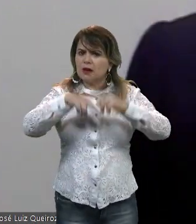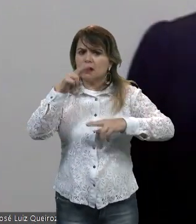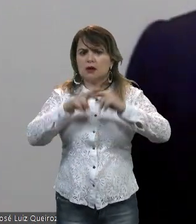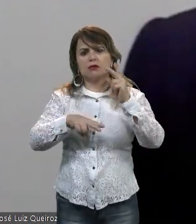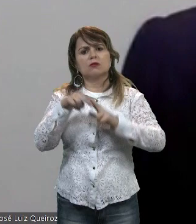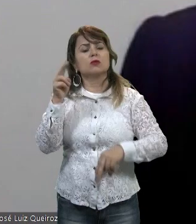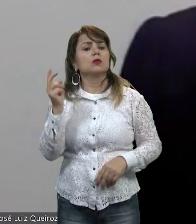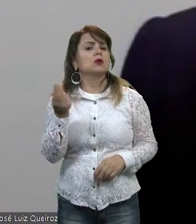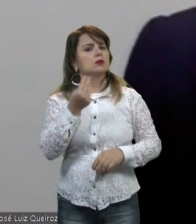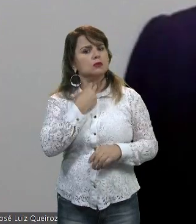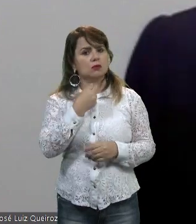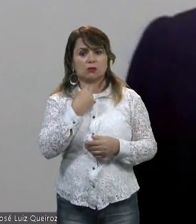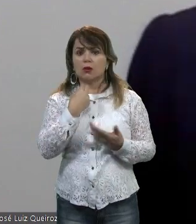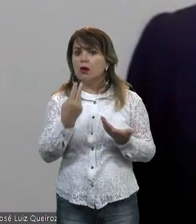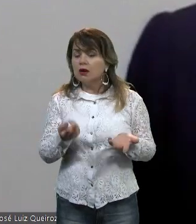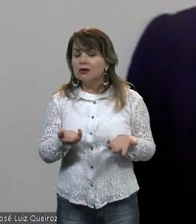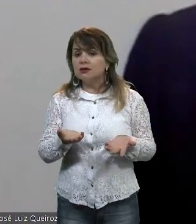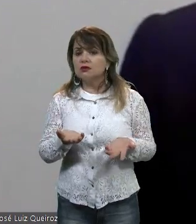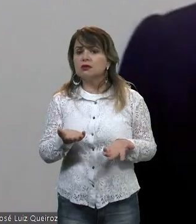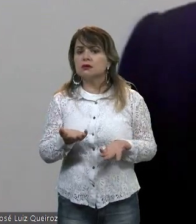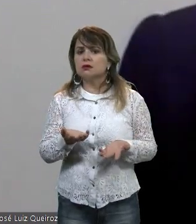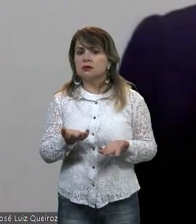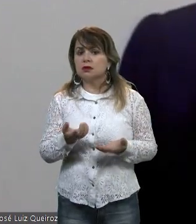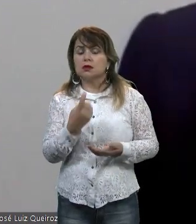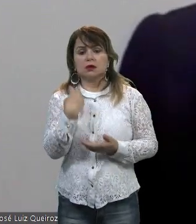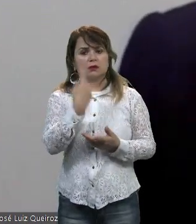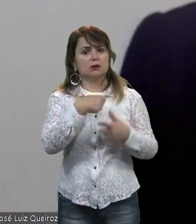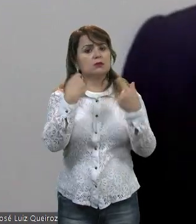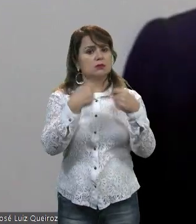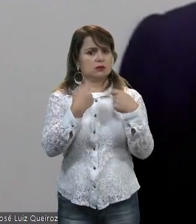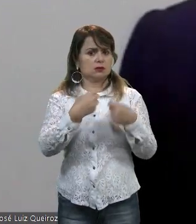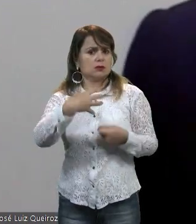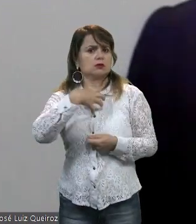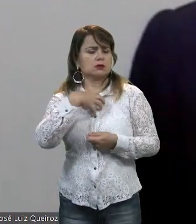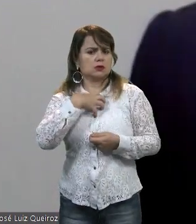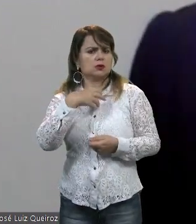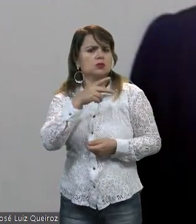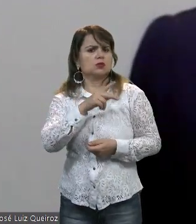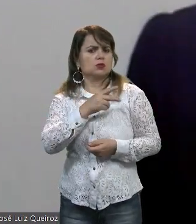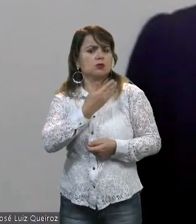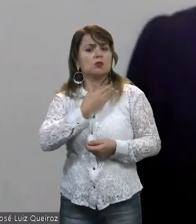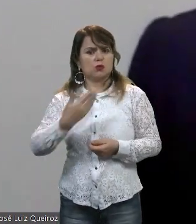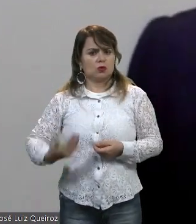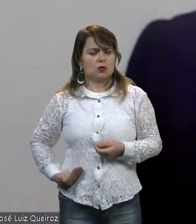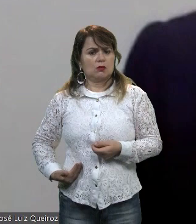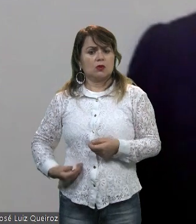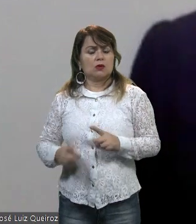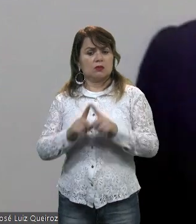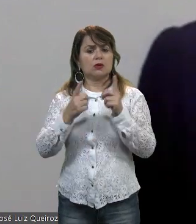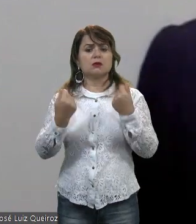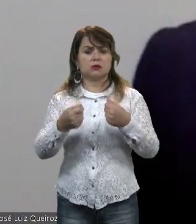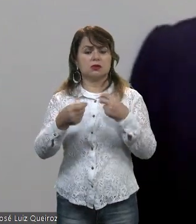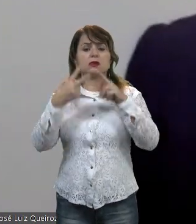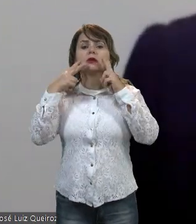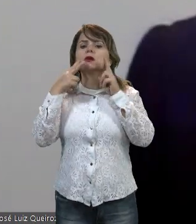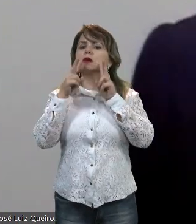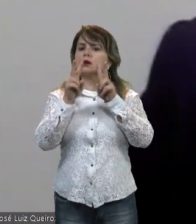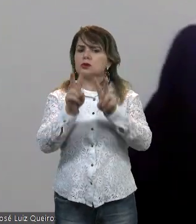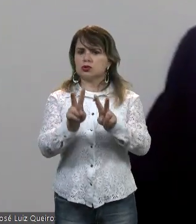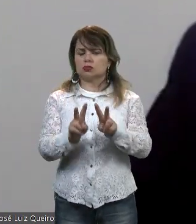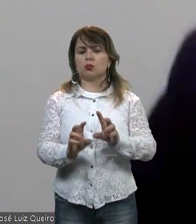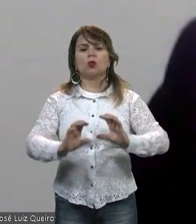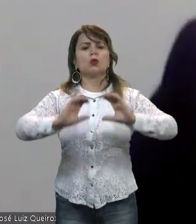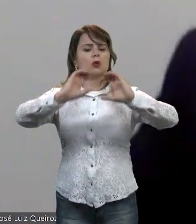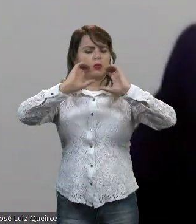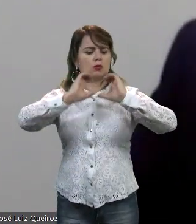ter, sem dúvida nenhuma, espírito público, mas precisa ter também, precisa dar bons exemplos, com bons